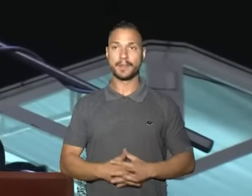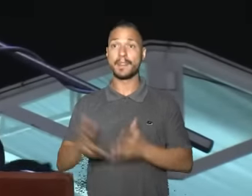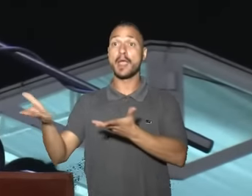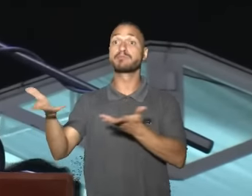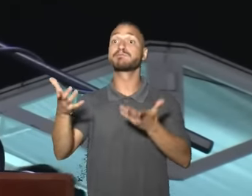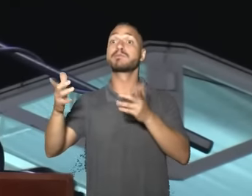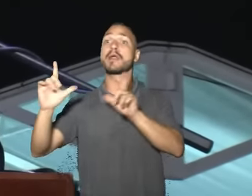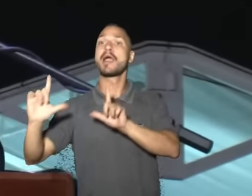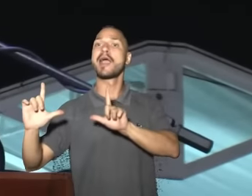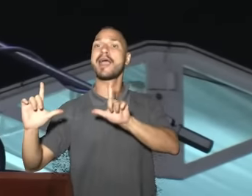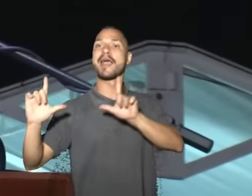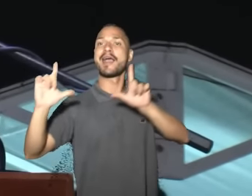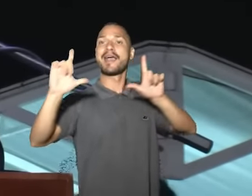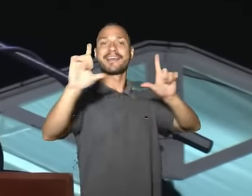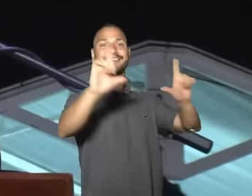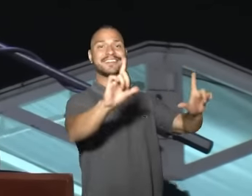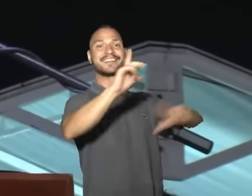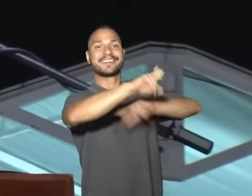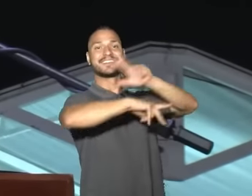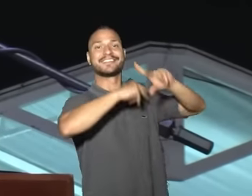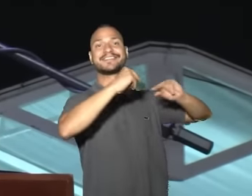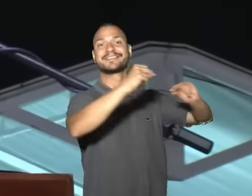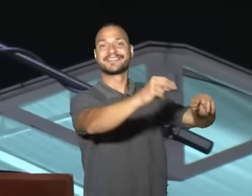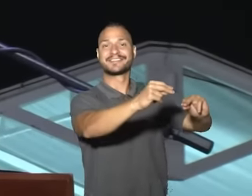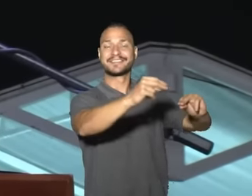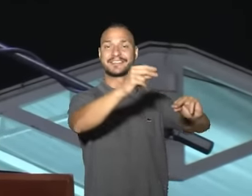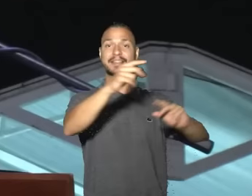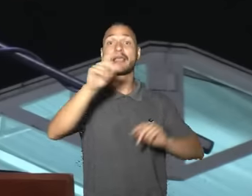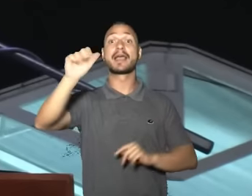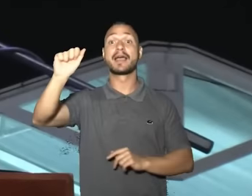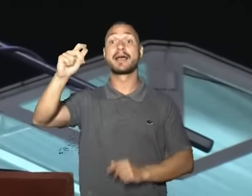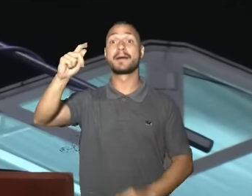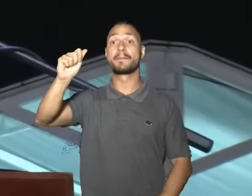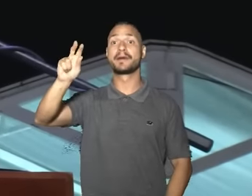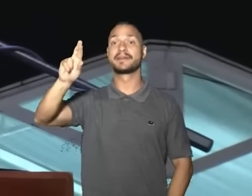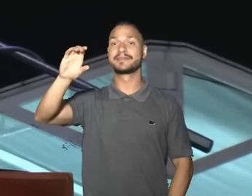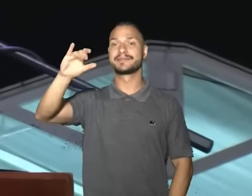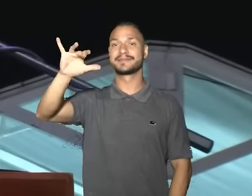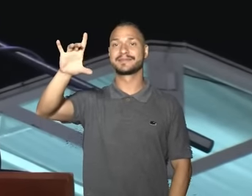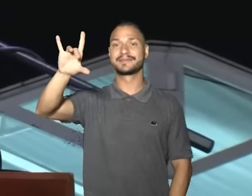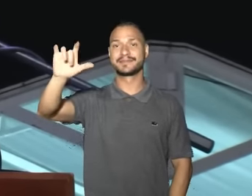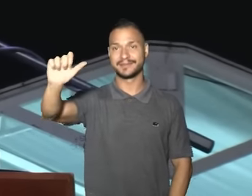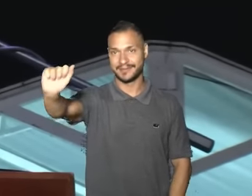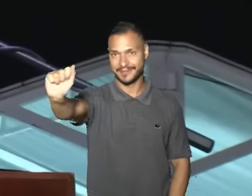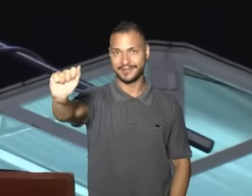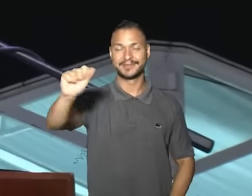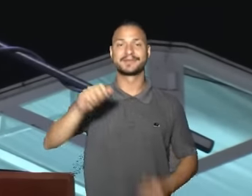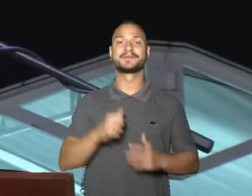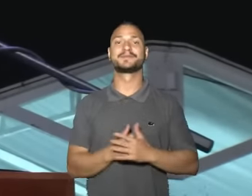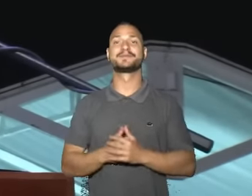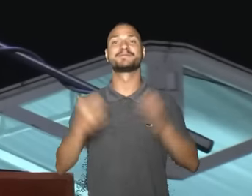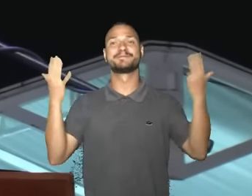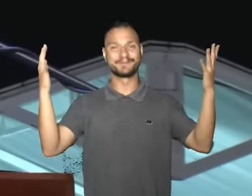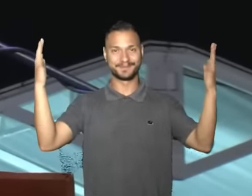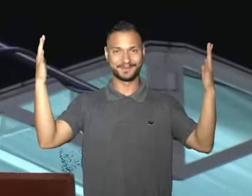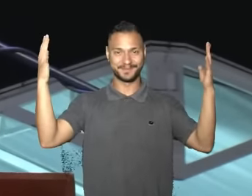para entregar a placa à homenageada geral, Aparecida Teixeira Pereira de Souza.